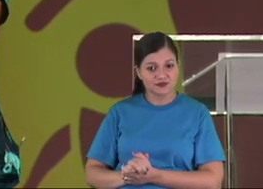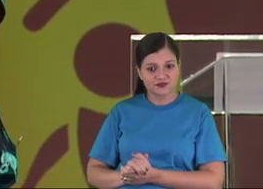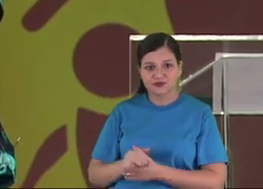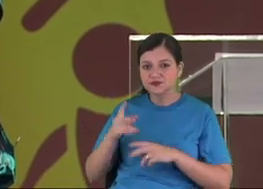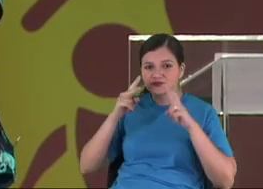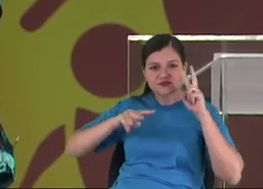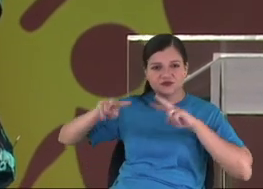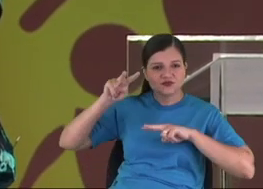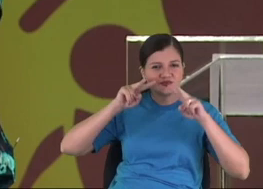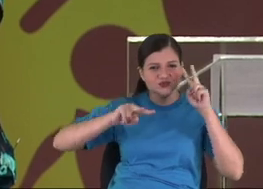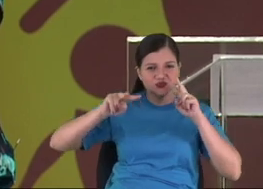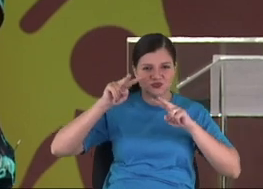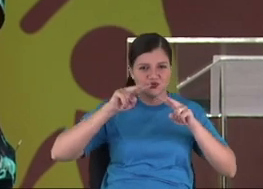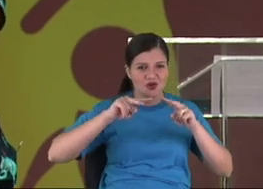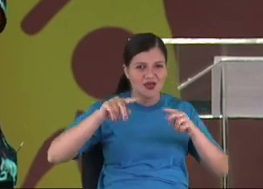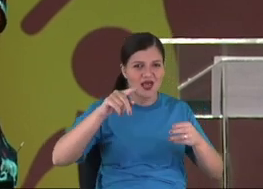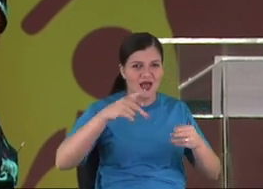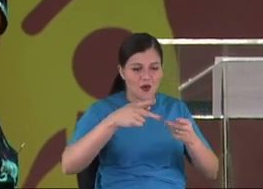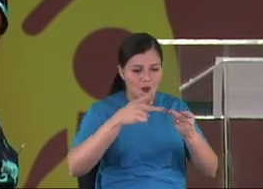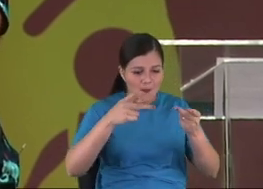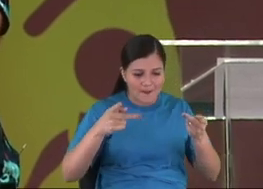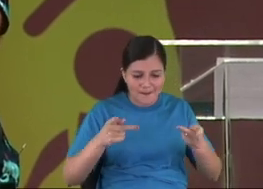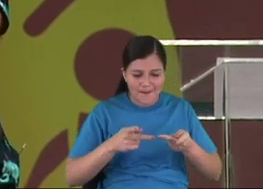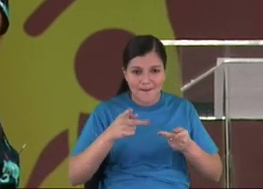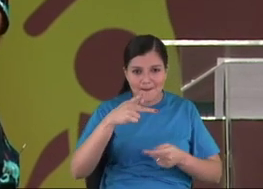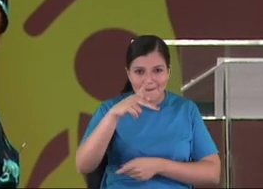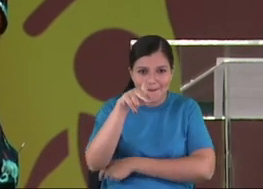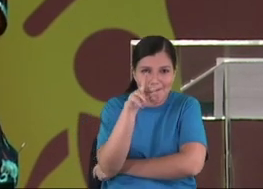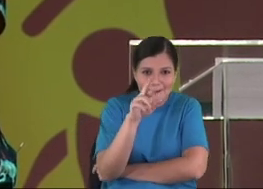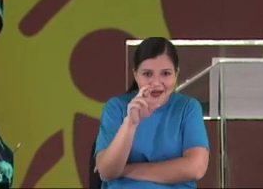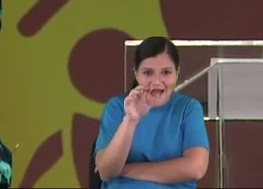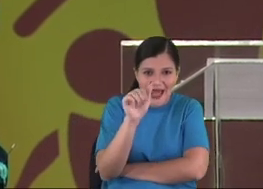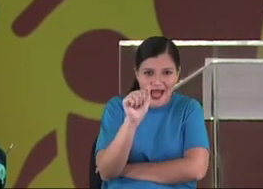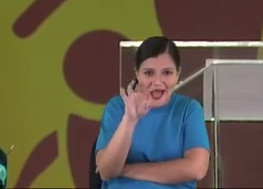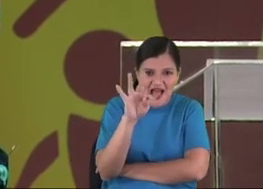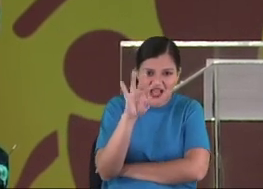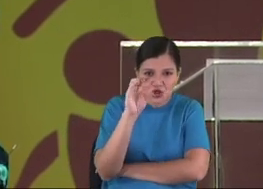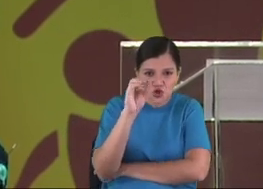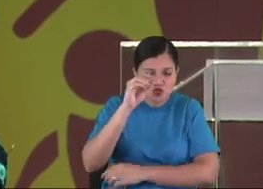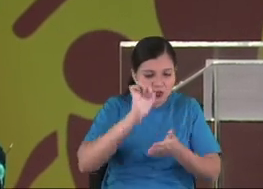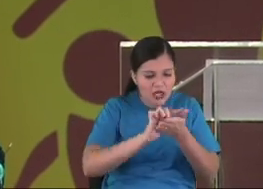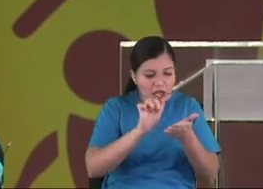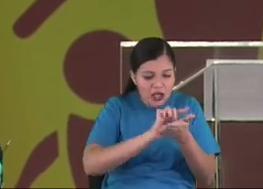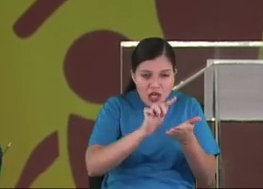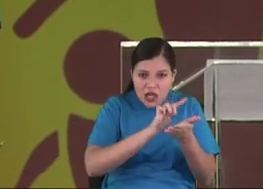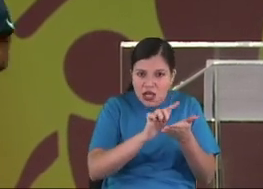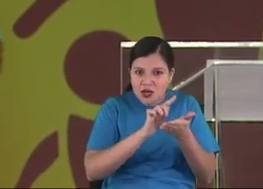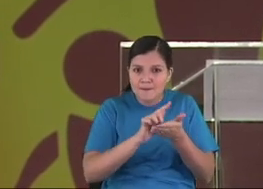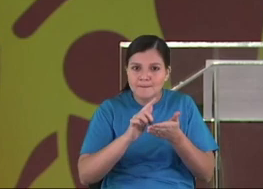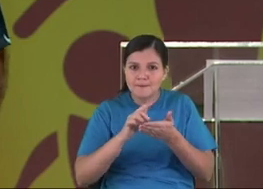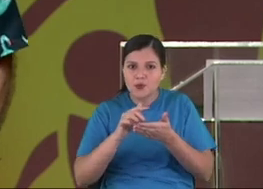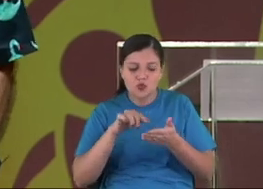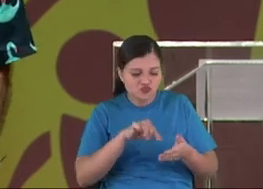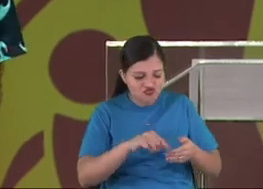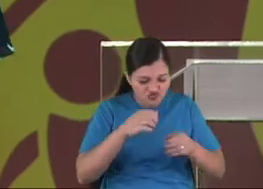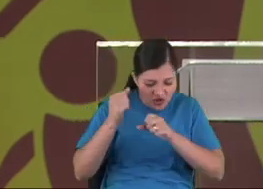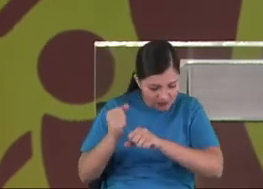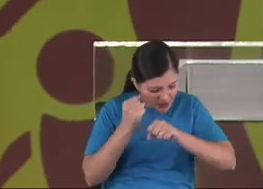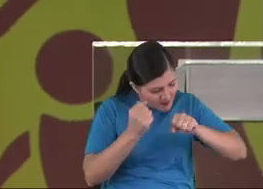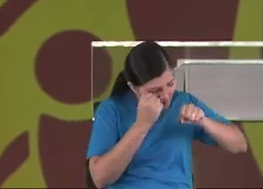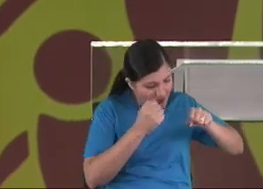Olhar aqueles pratos todos limpos. Olhar aquele chão limpo. Isso dá satisfação